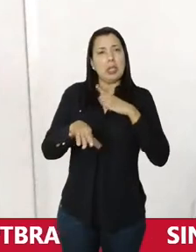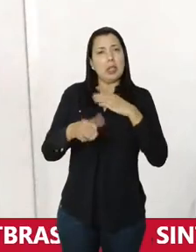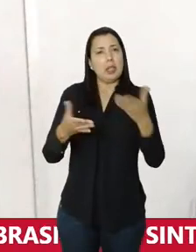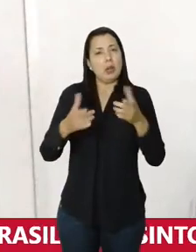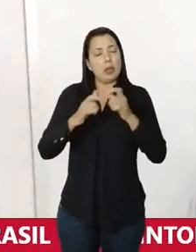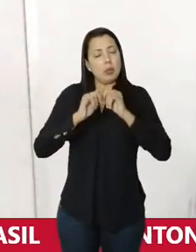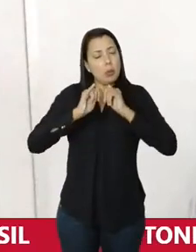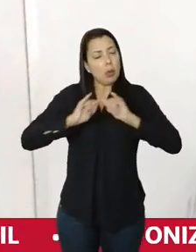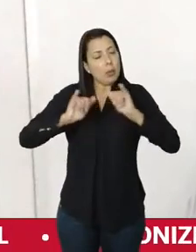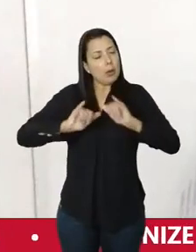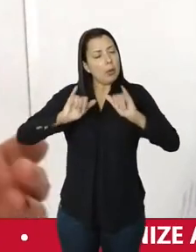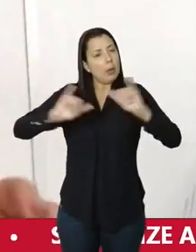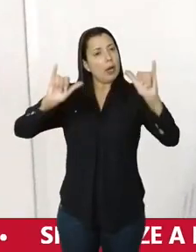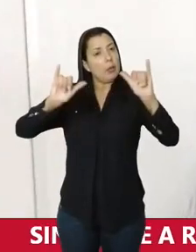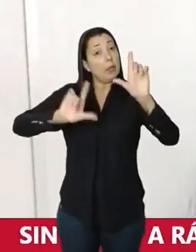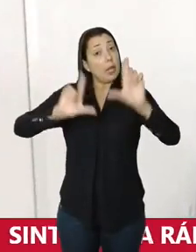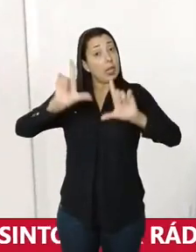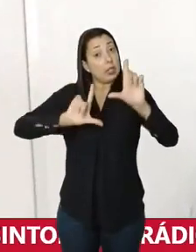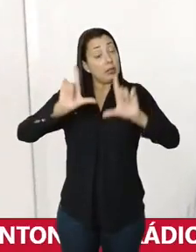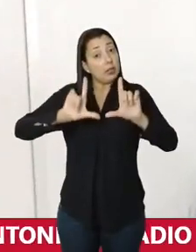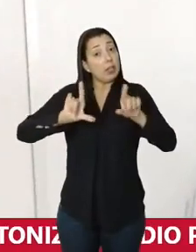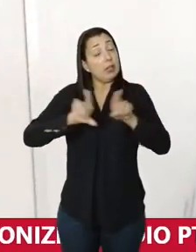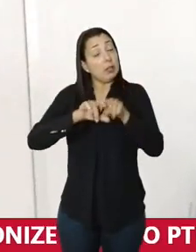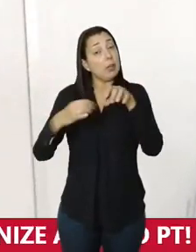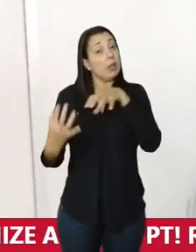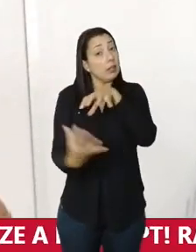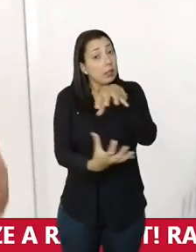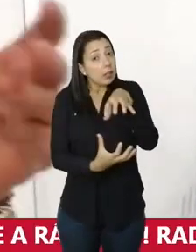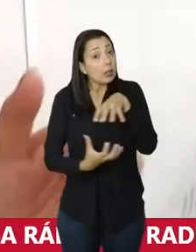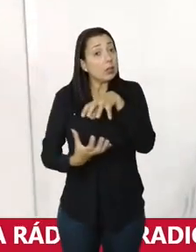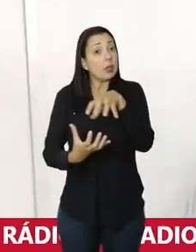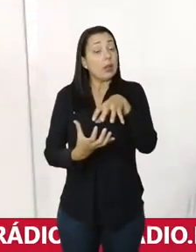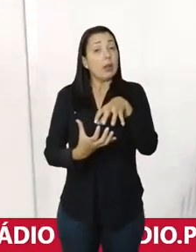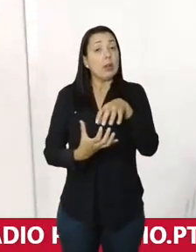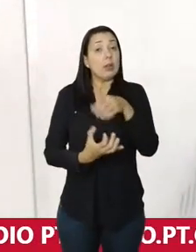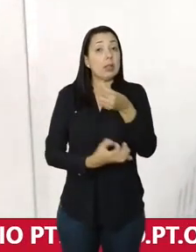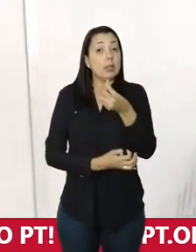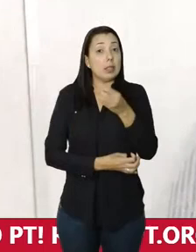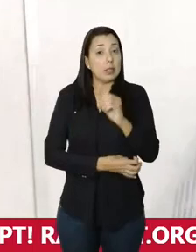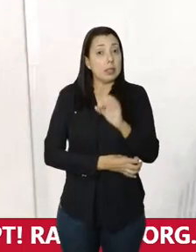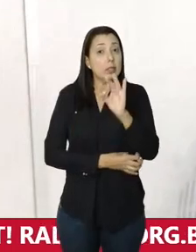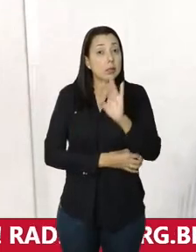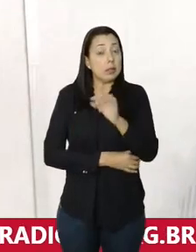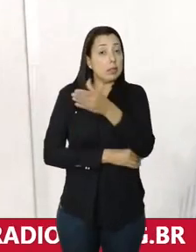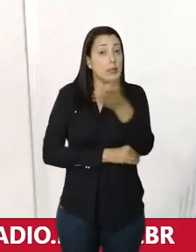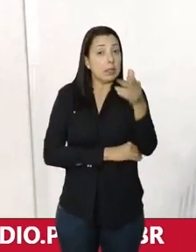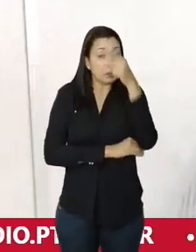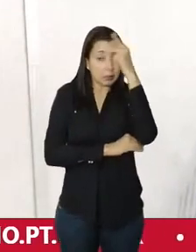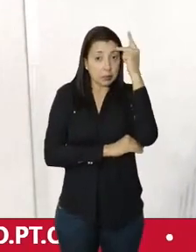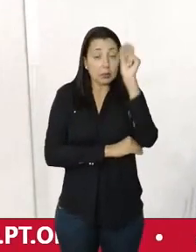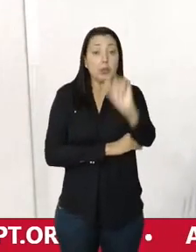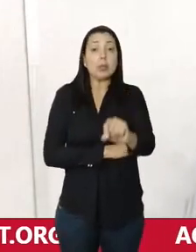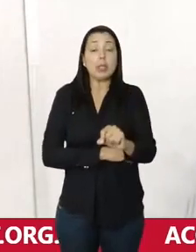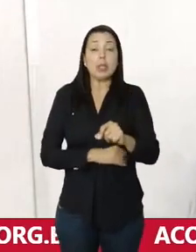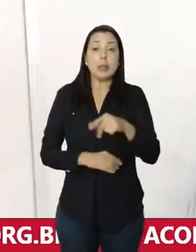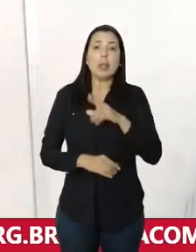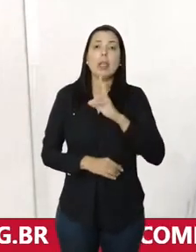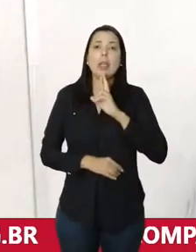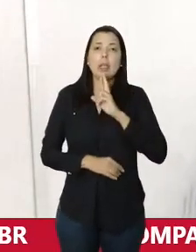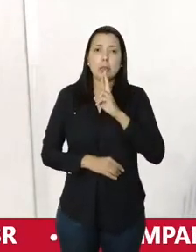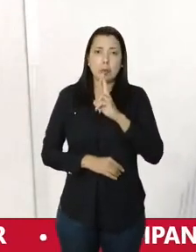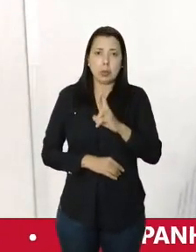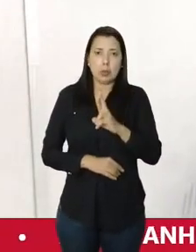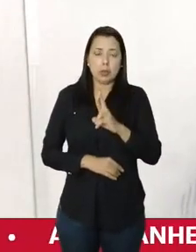amplamente divulgado pela imprensa, inclusive internacional, tem 60% de seus integrantes